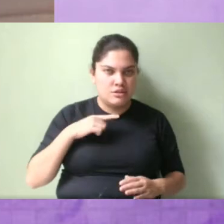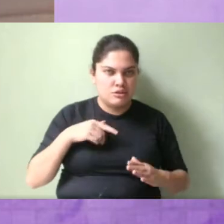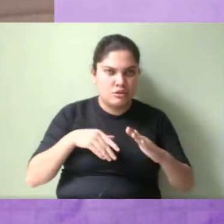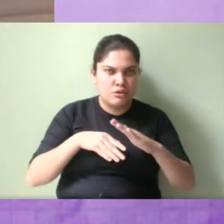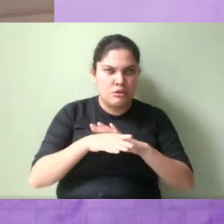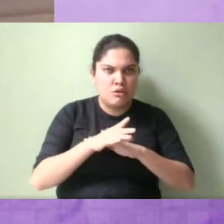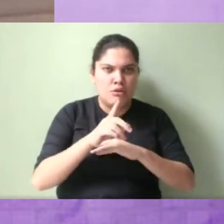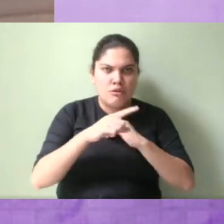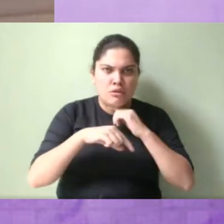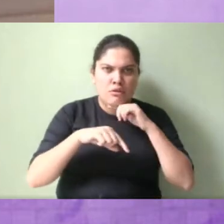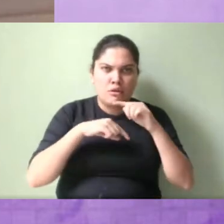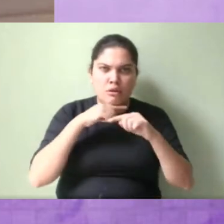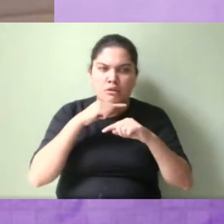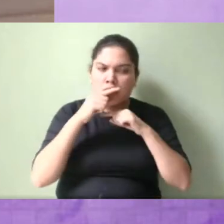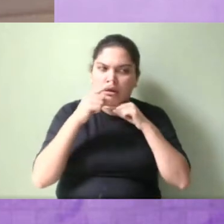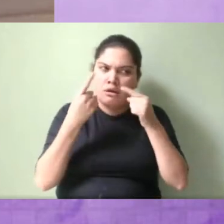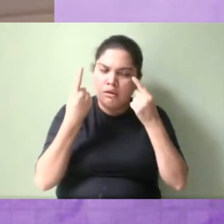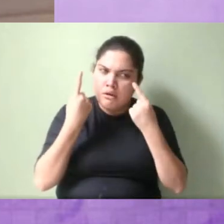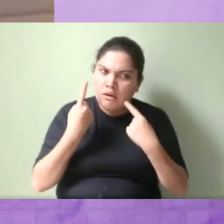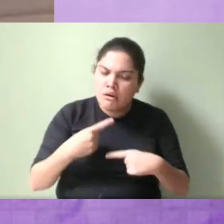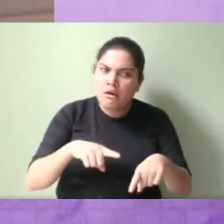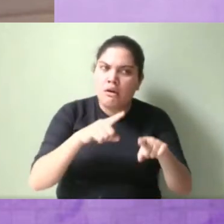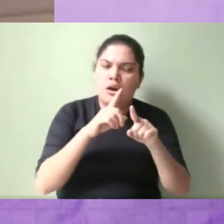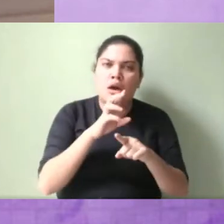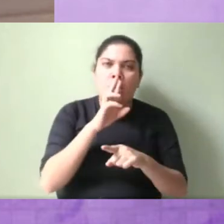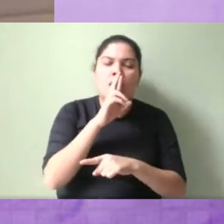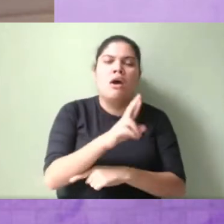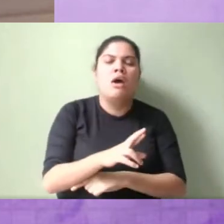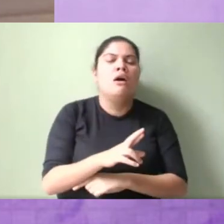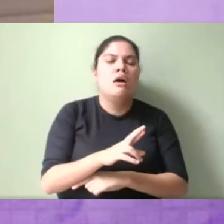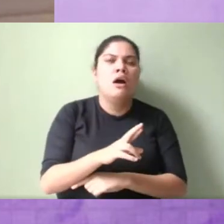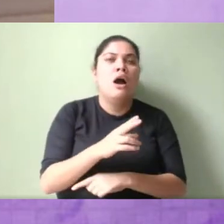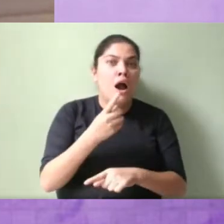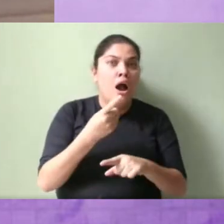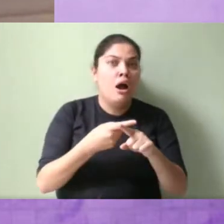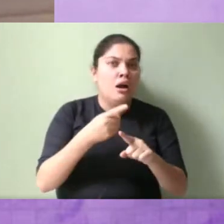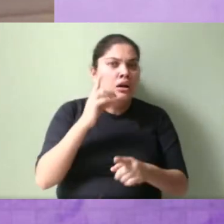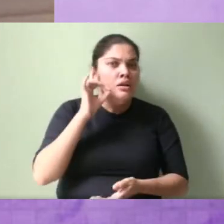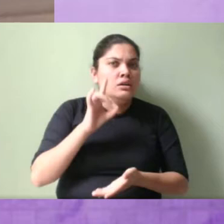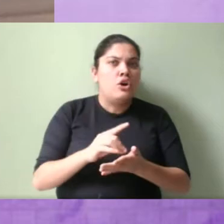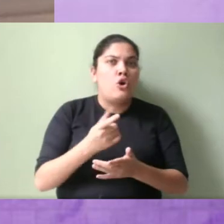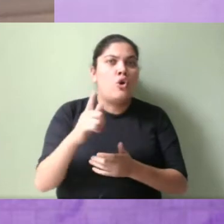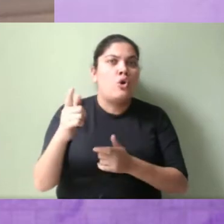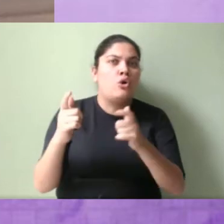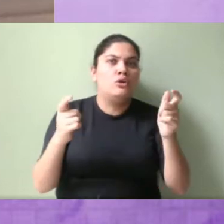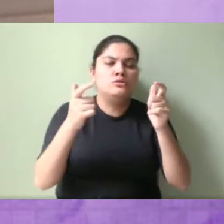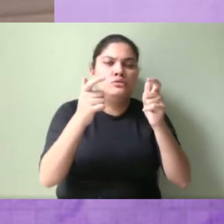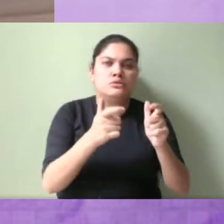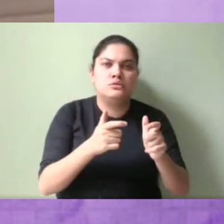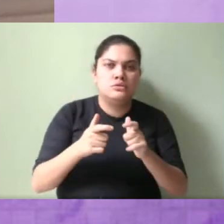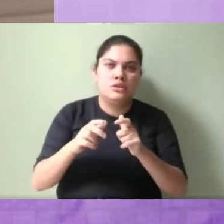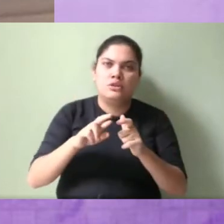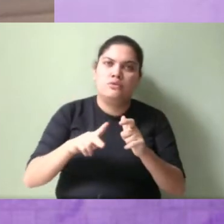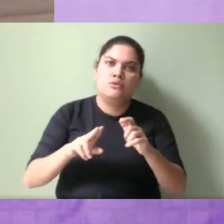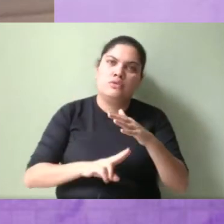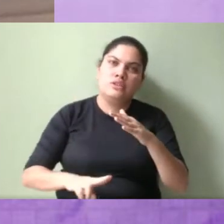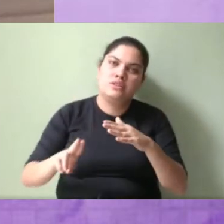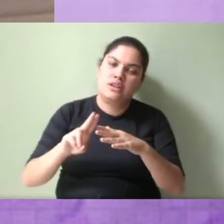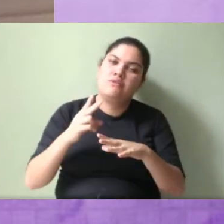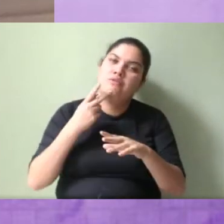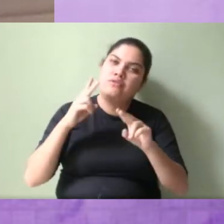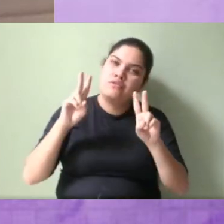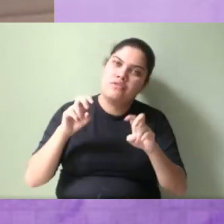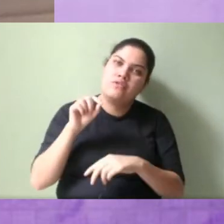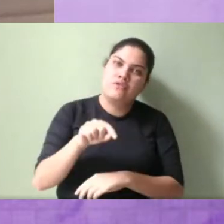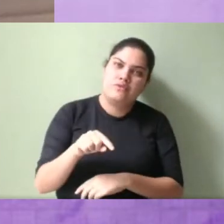para denunciar? Joga essas, mesmo que não respondam na primeira vez, cria o hábito de jogar essas perguntas e